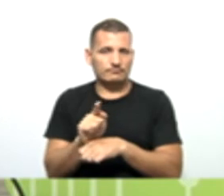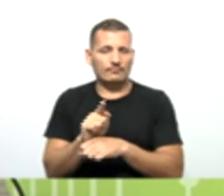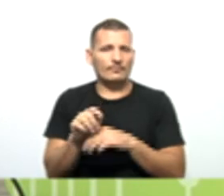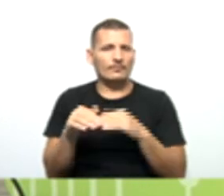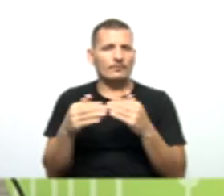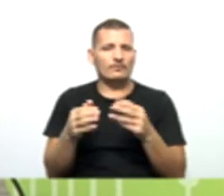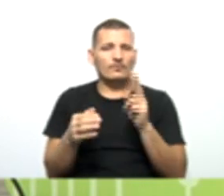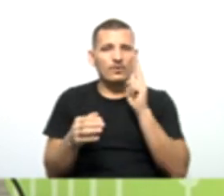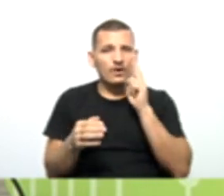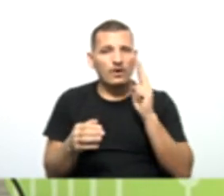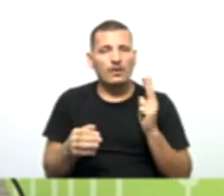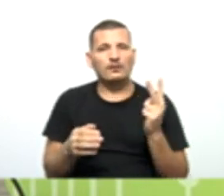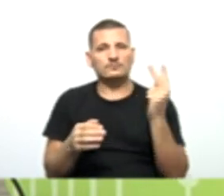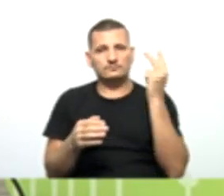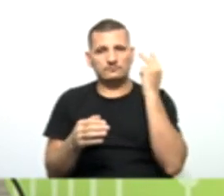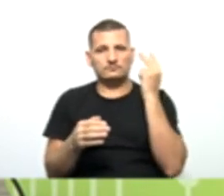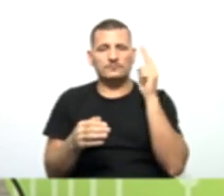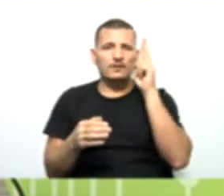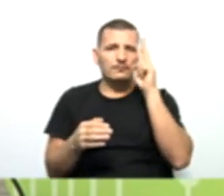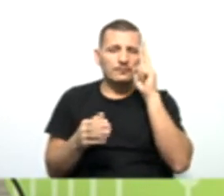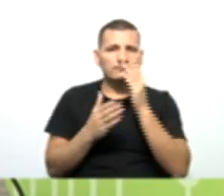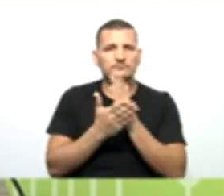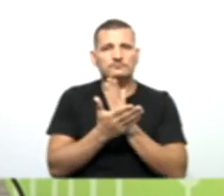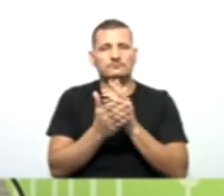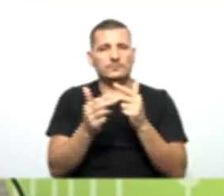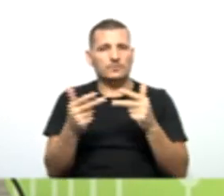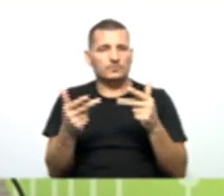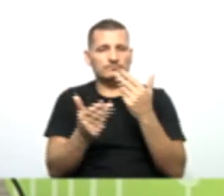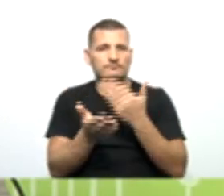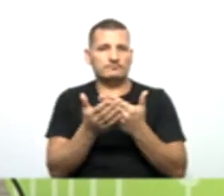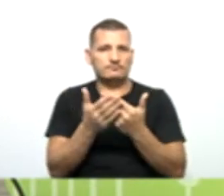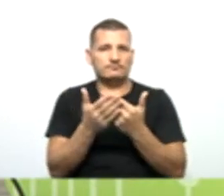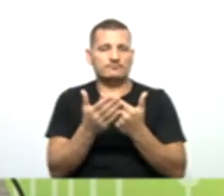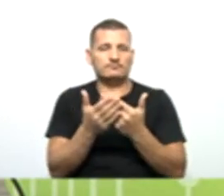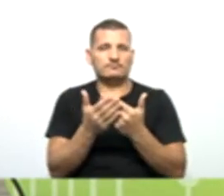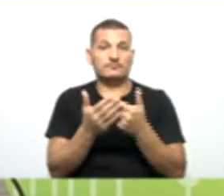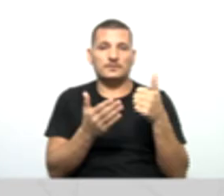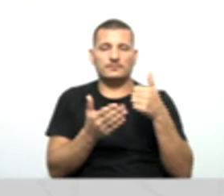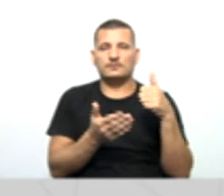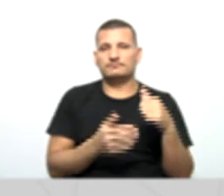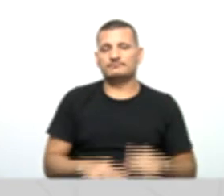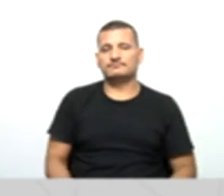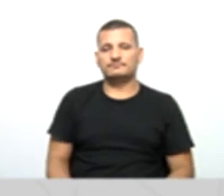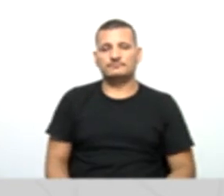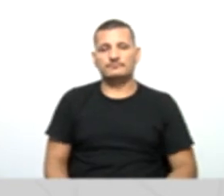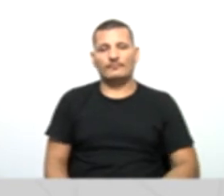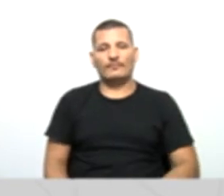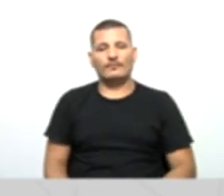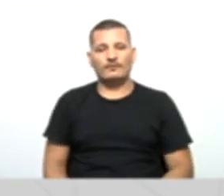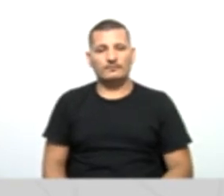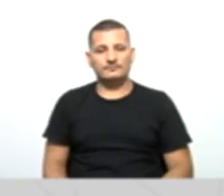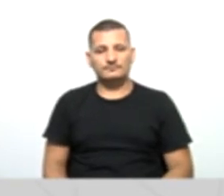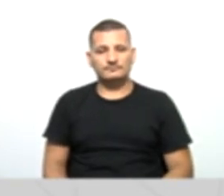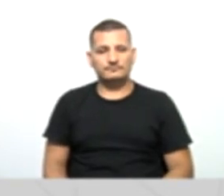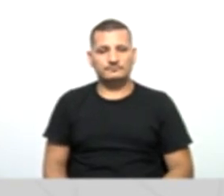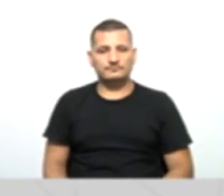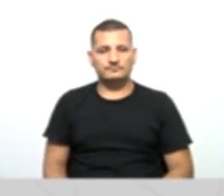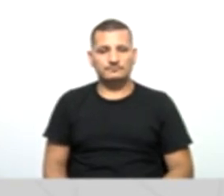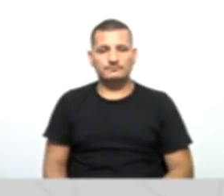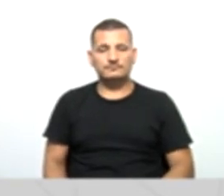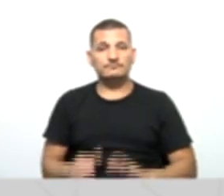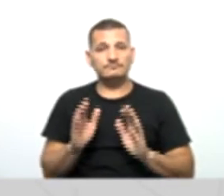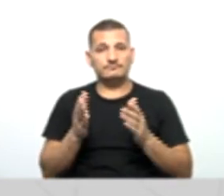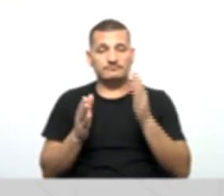olhar para o passado, a gente vai relembrar algumas coisinhas que a gente viu na teleaula número 1. Bora olhar aqui o que é projeto, tá, gente? Ó,